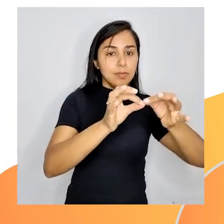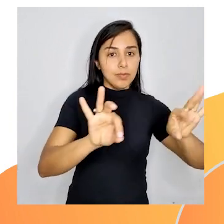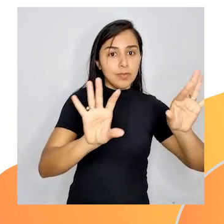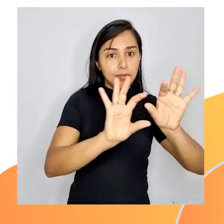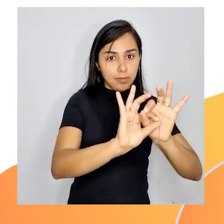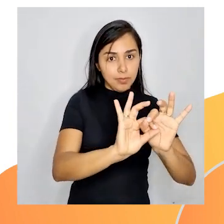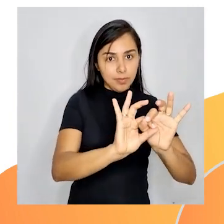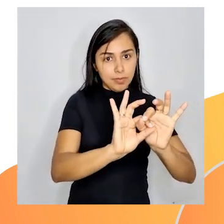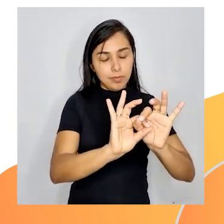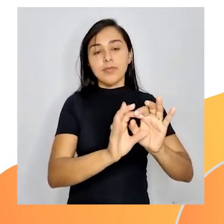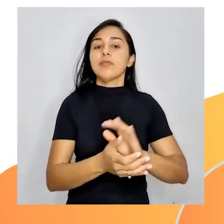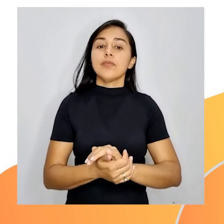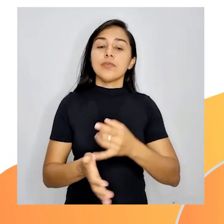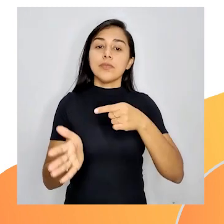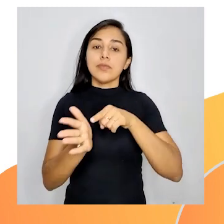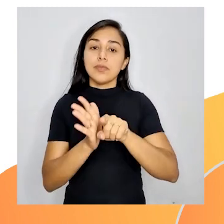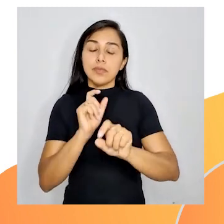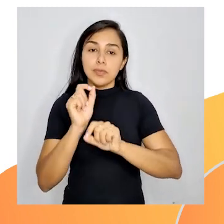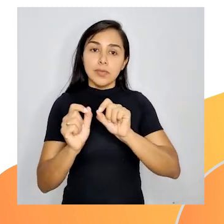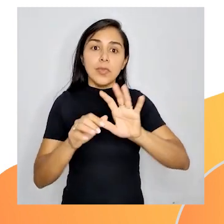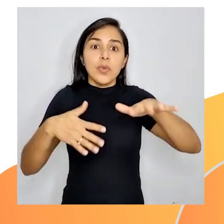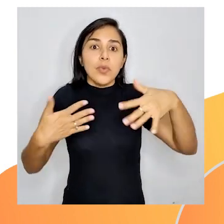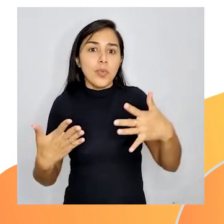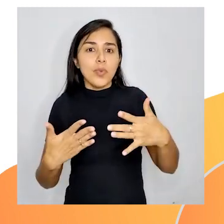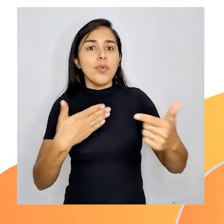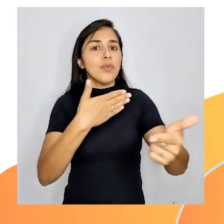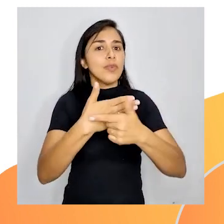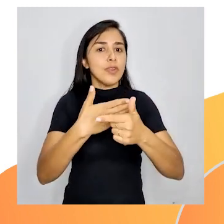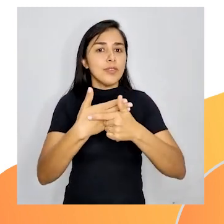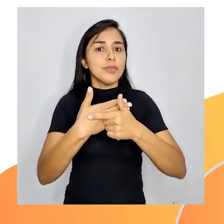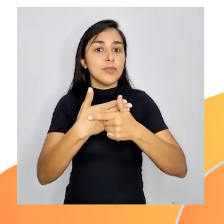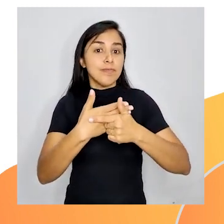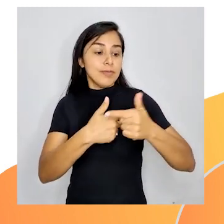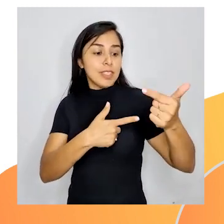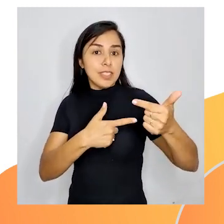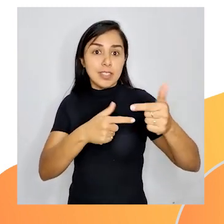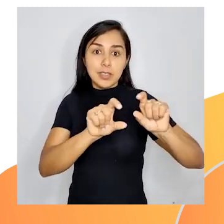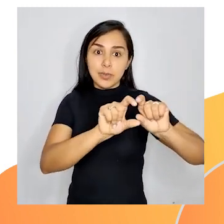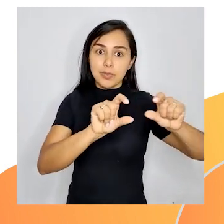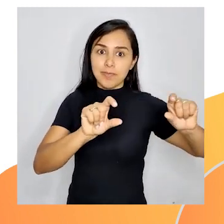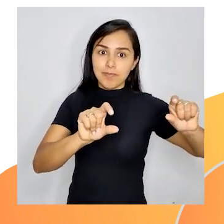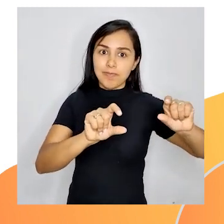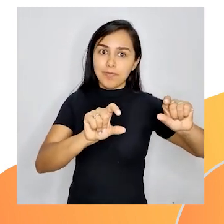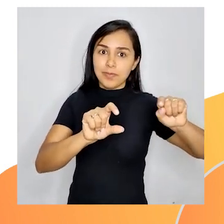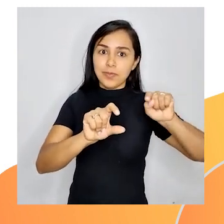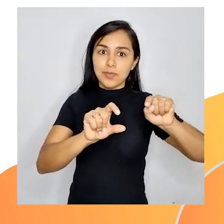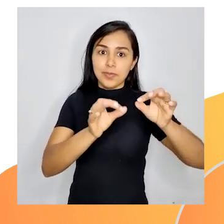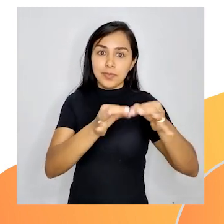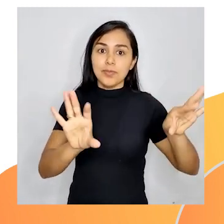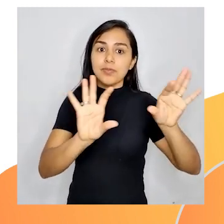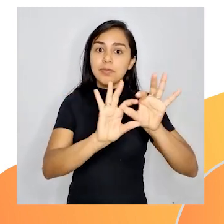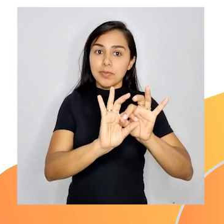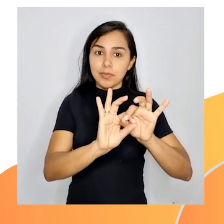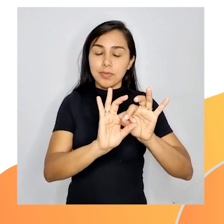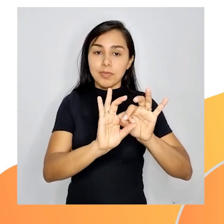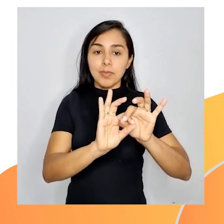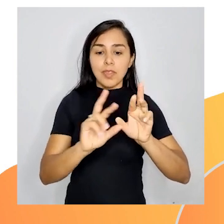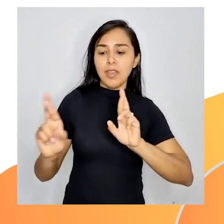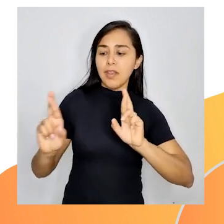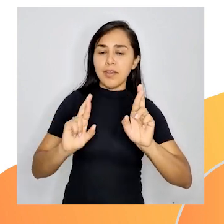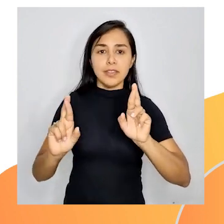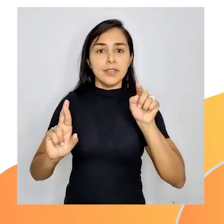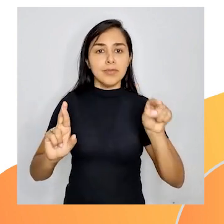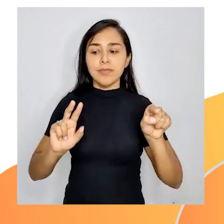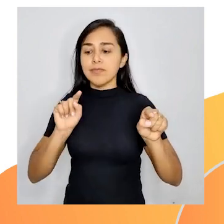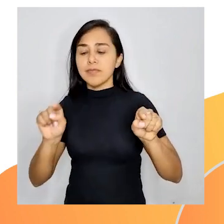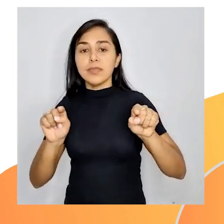quer saber qual é a função da oração subordinada em relação à oração principal.